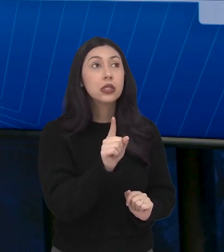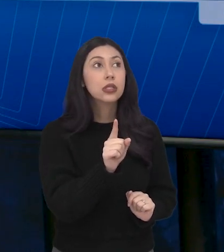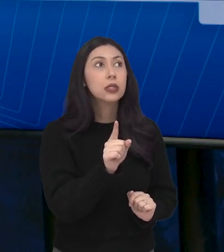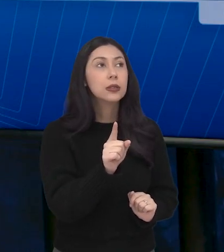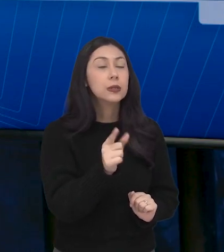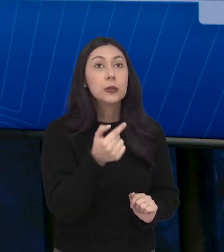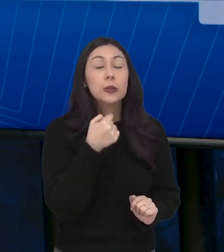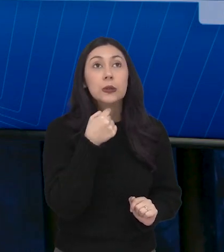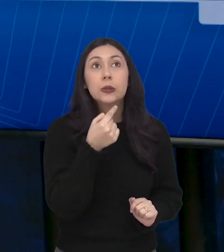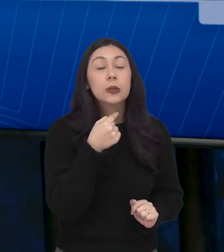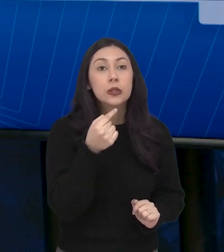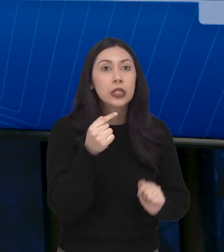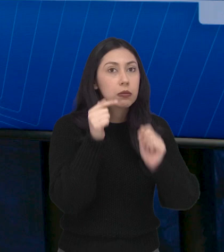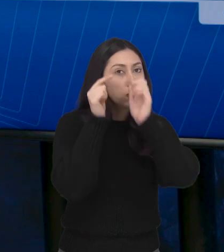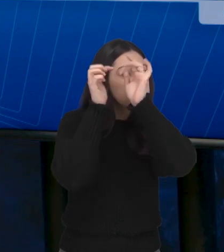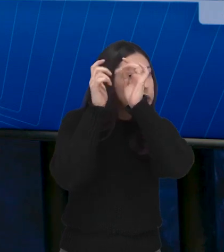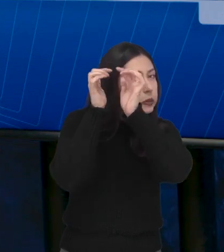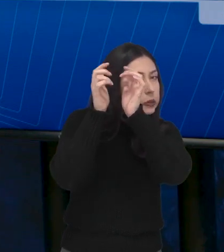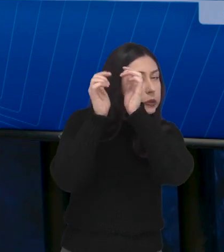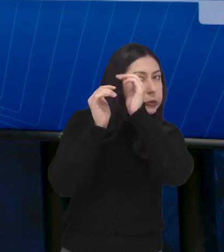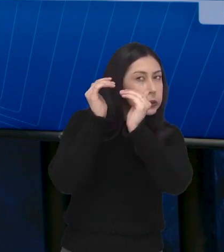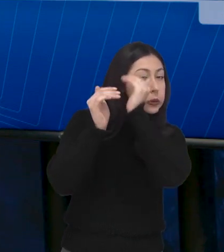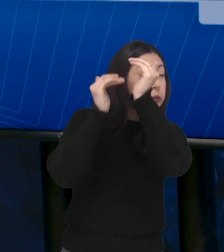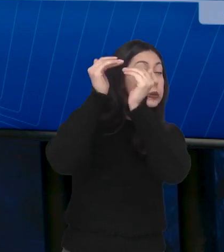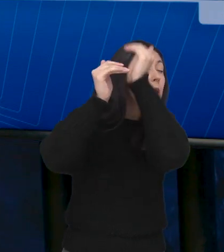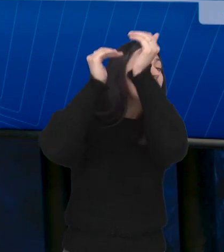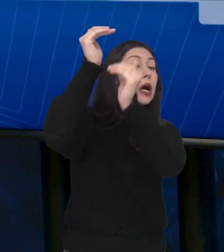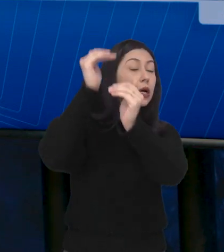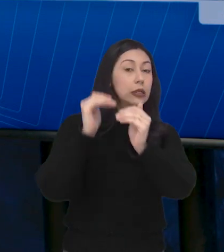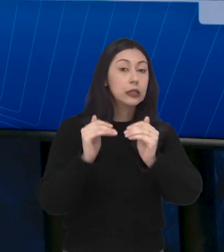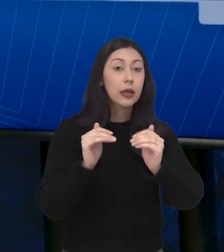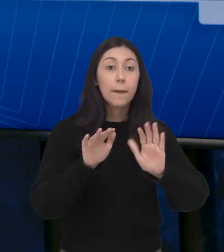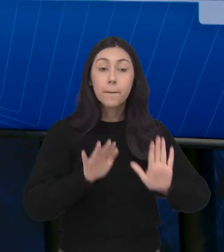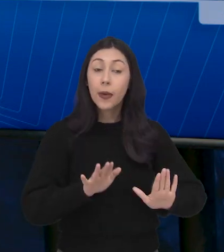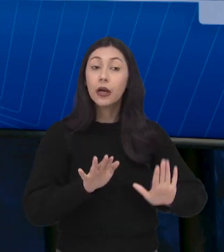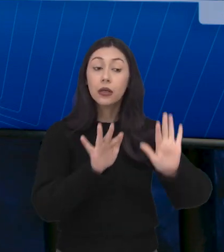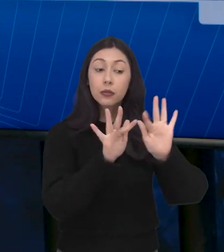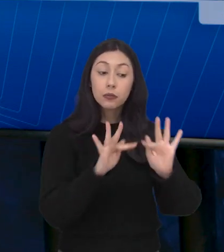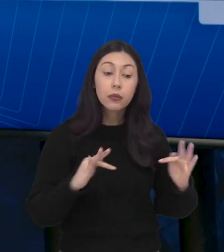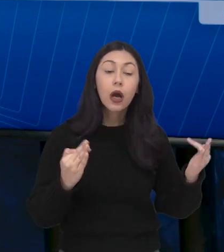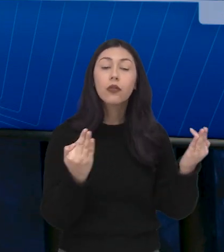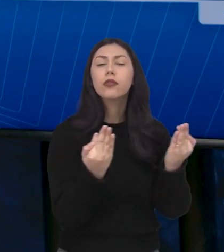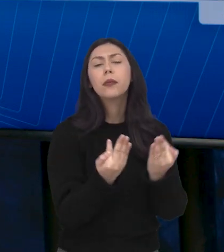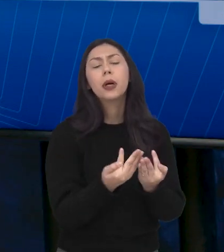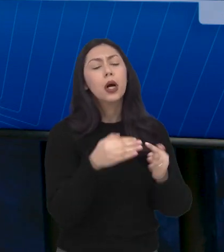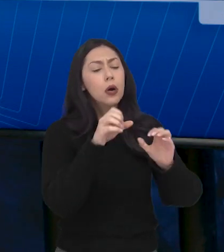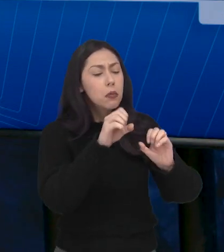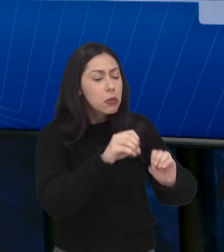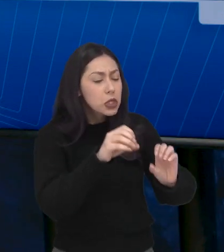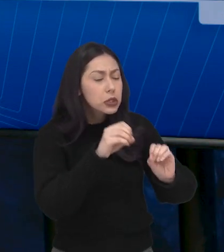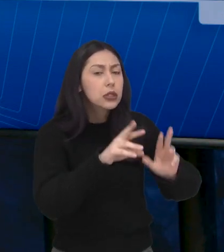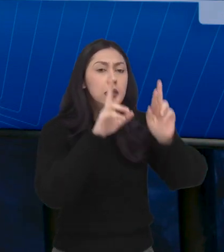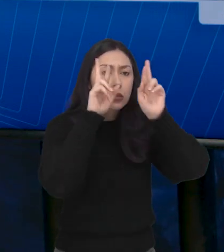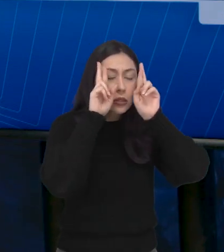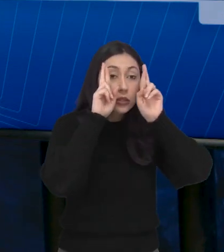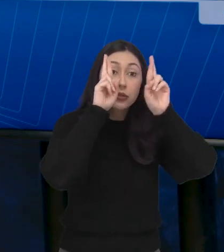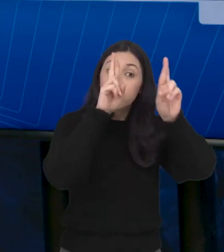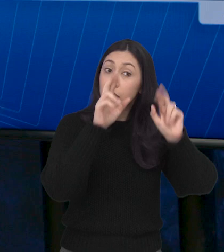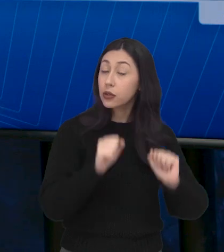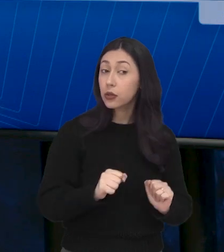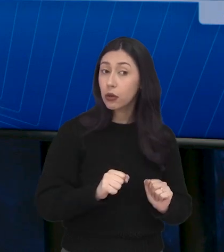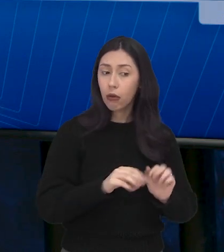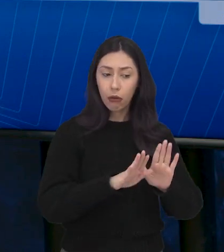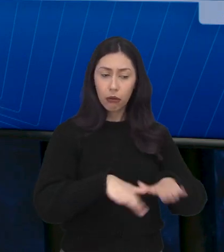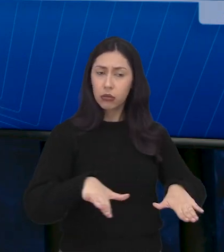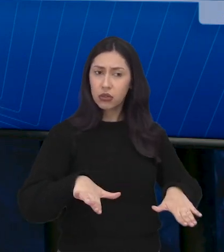Ele não consegue alcançar o seu maior potencial. E dentro de uma família onde a educação é respeitosa, onde a